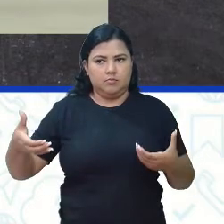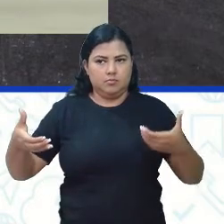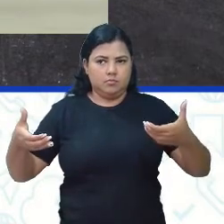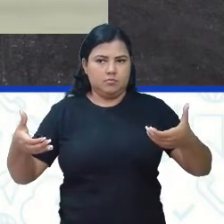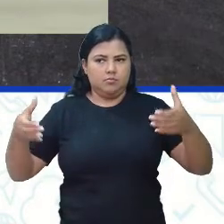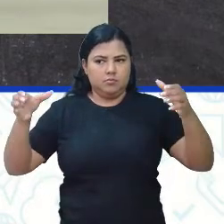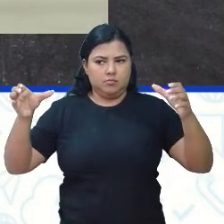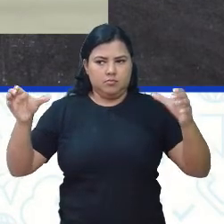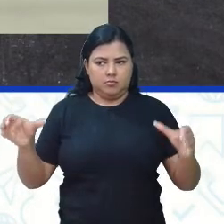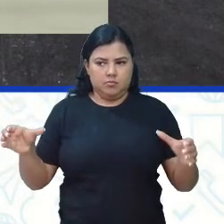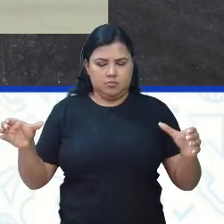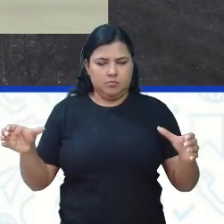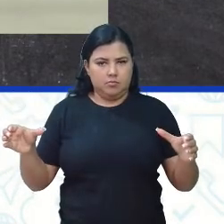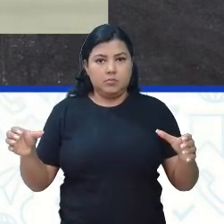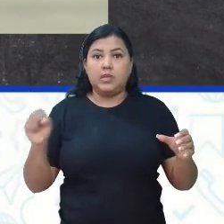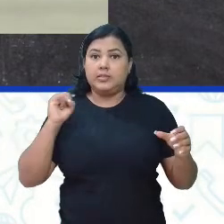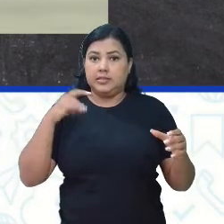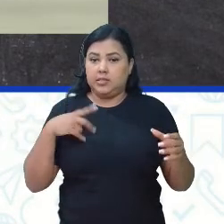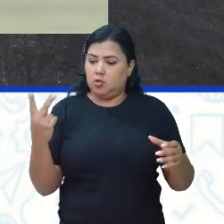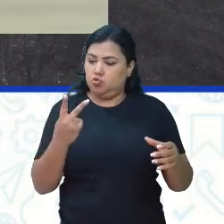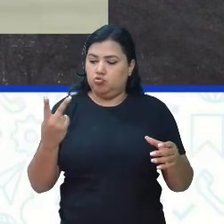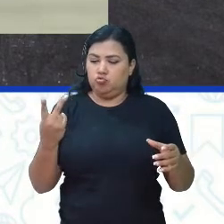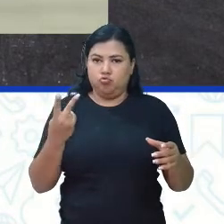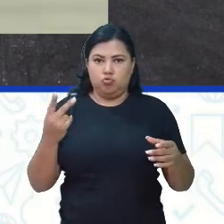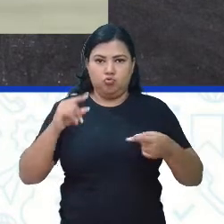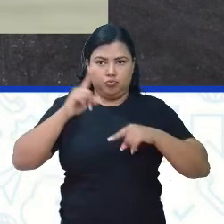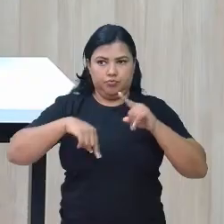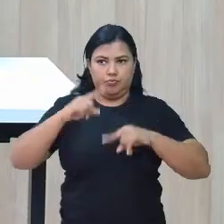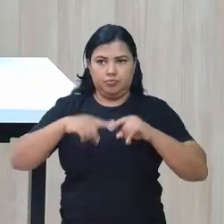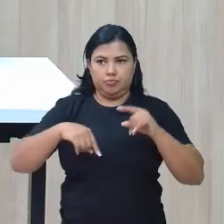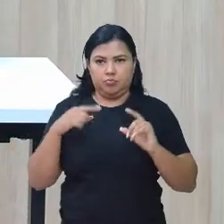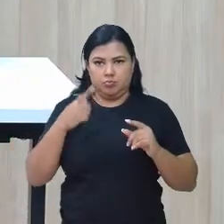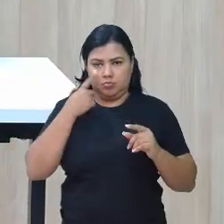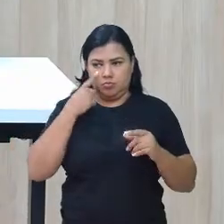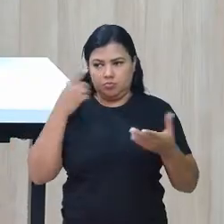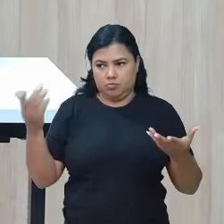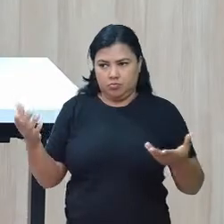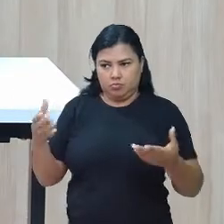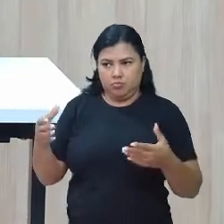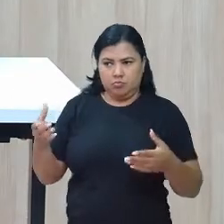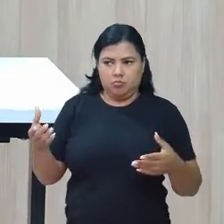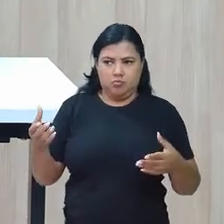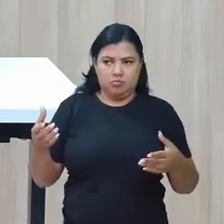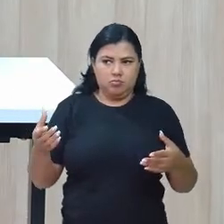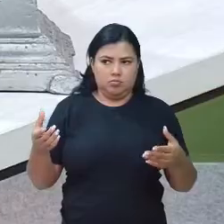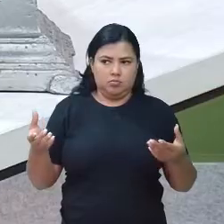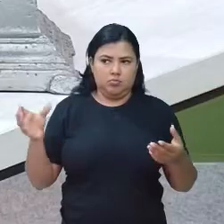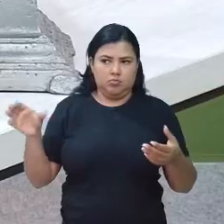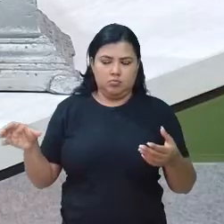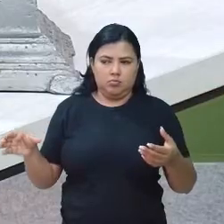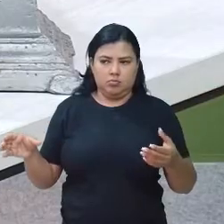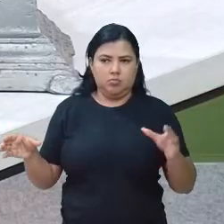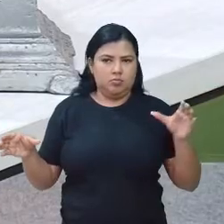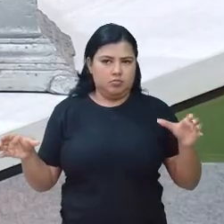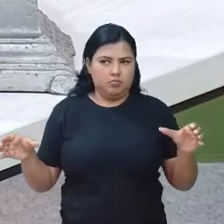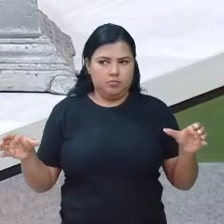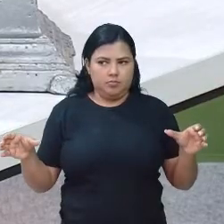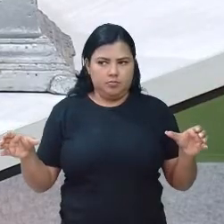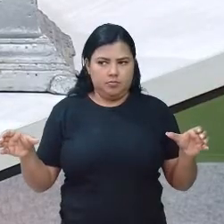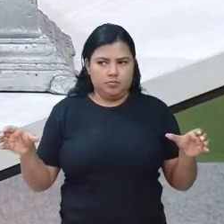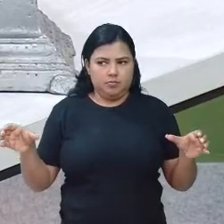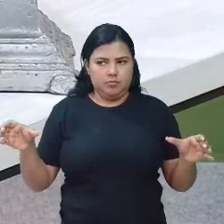estabelecendo aí é quando eu coloco dois elementos, né? Então vamos ver ao vivo aqui, por exemplo, o que eu estou fazendo é simplesmente observar